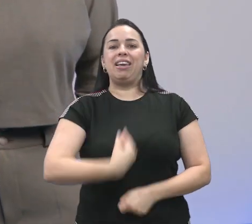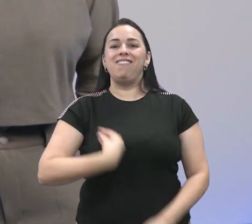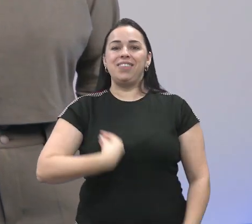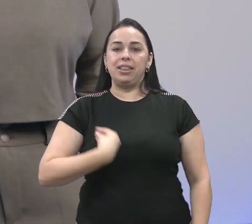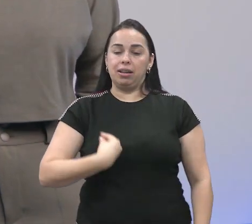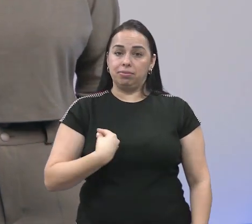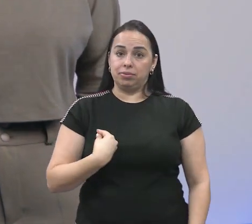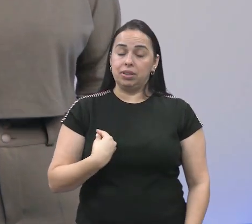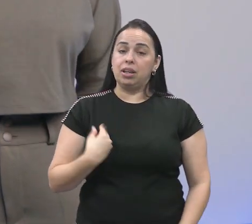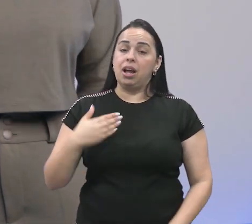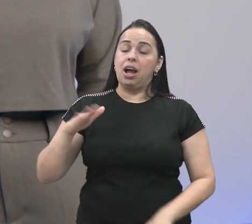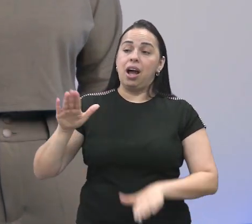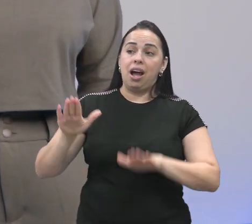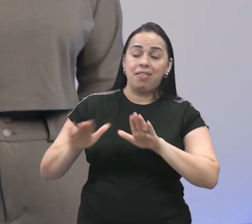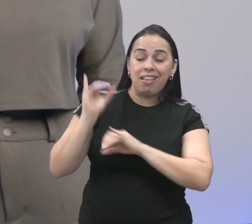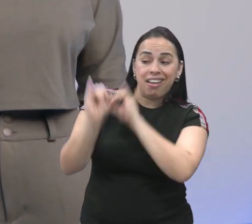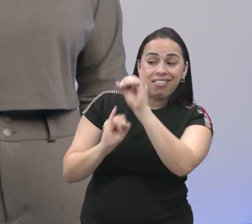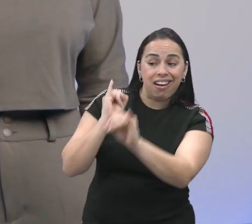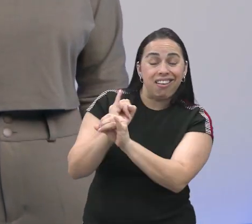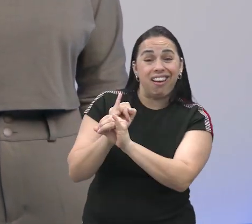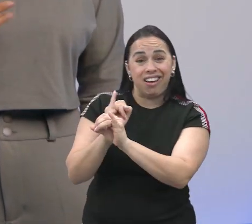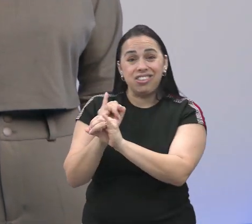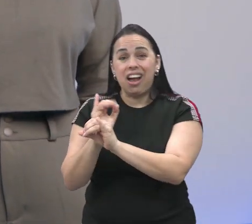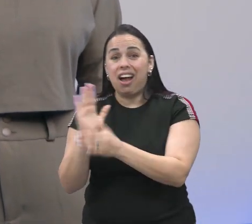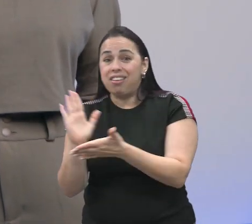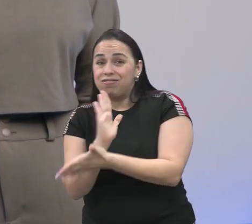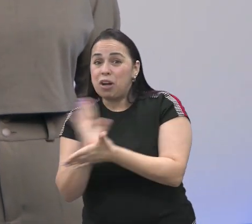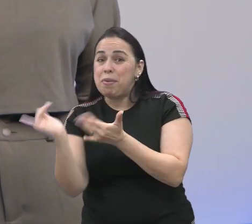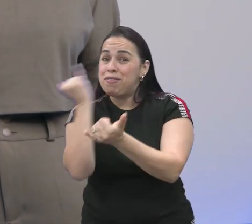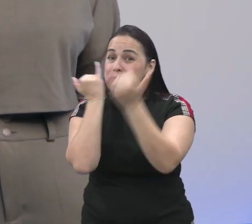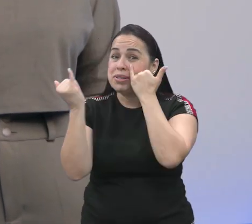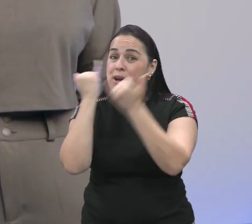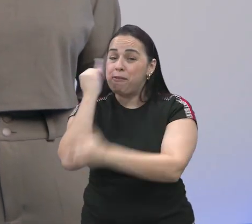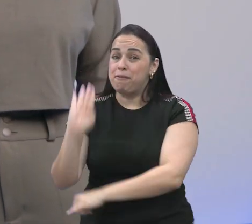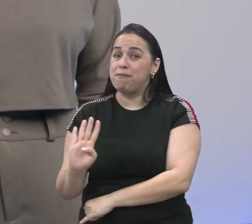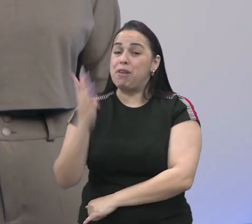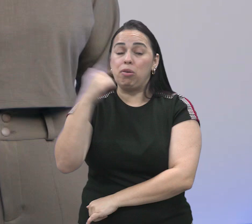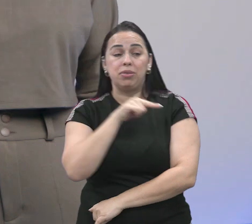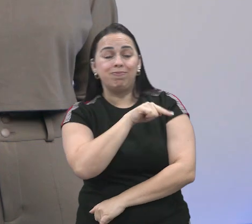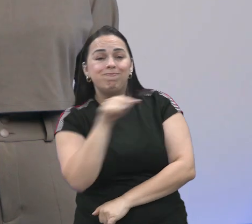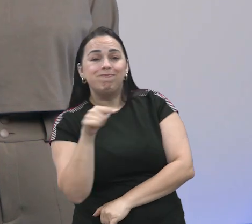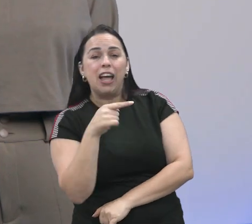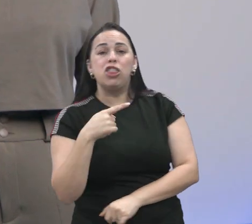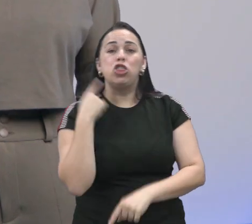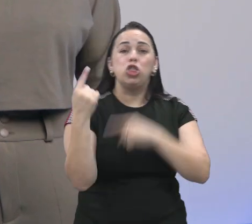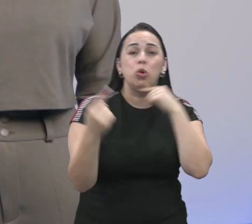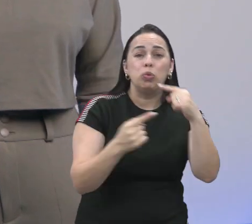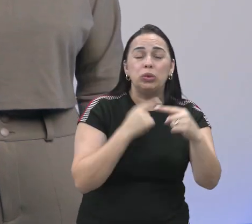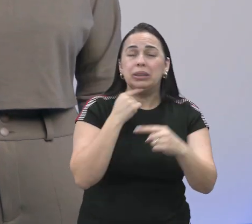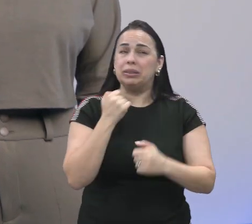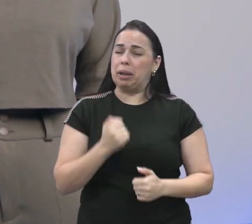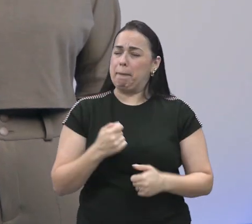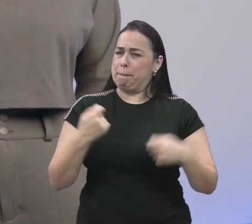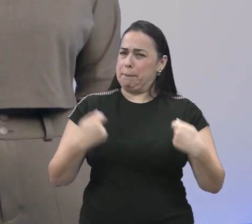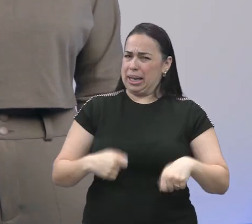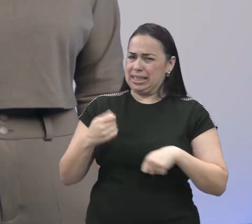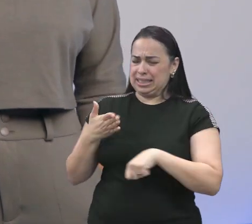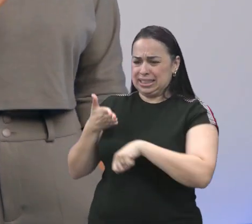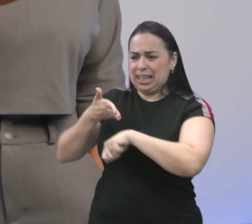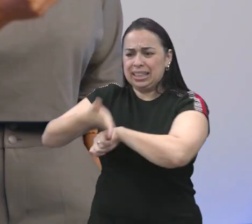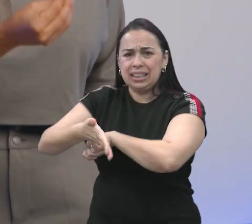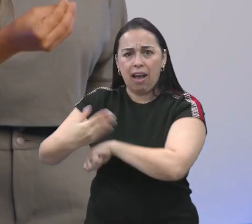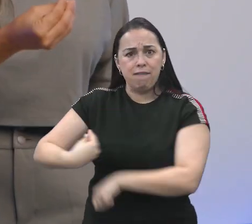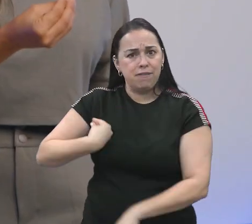vivos. Algumas informações falsas circularam na internet e geraram dúvidas, como: será que é